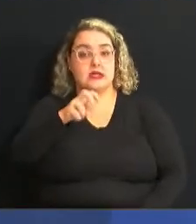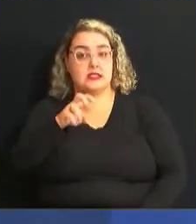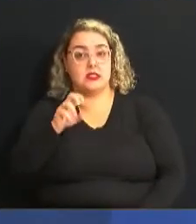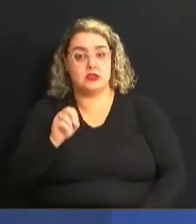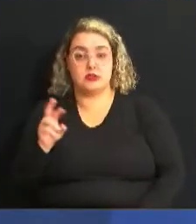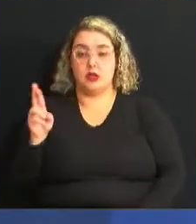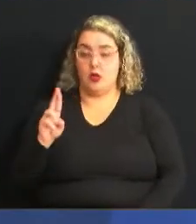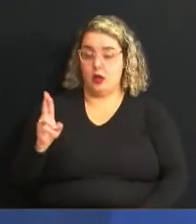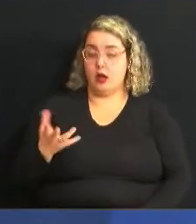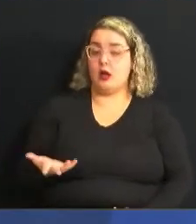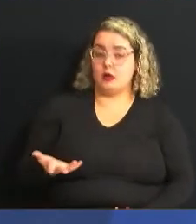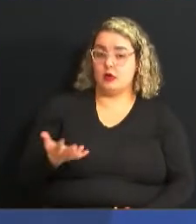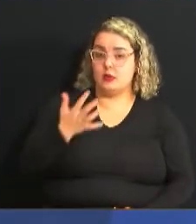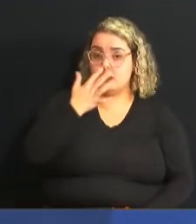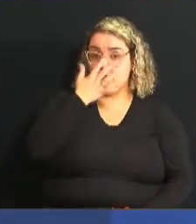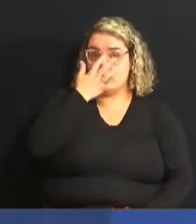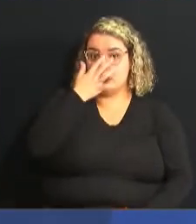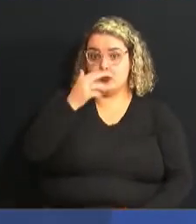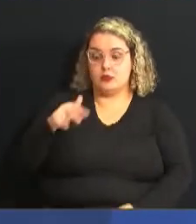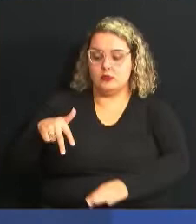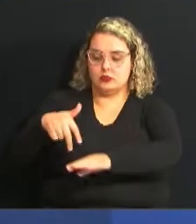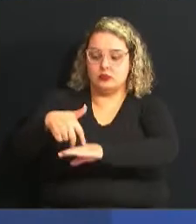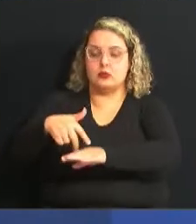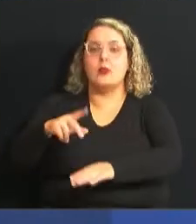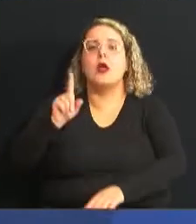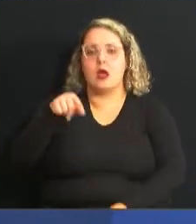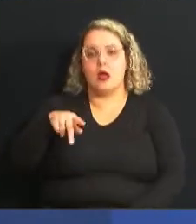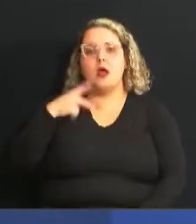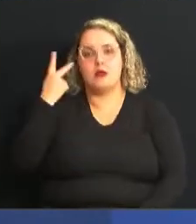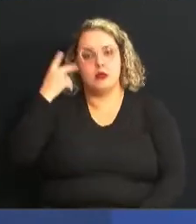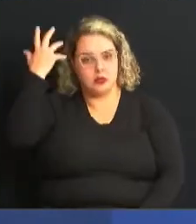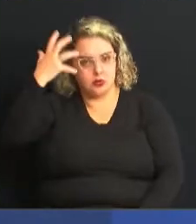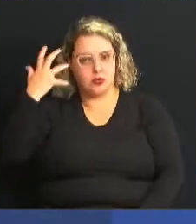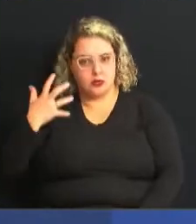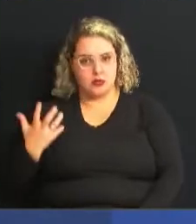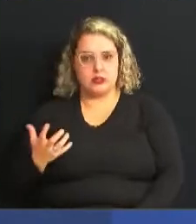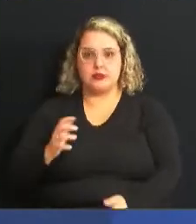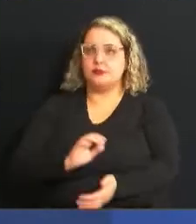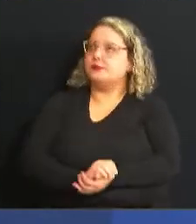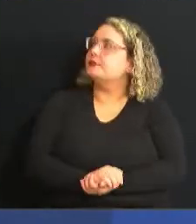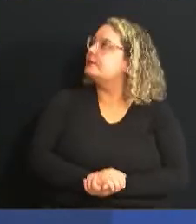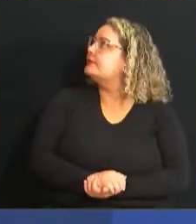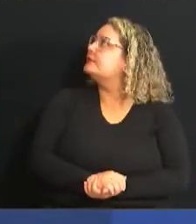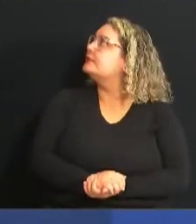4.750. Um dos parlamentares foi a vereadora Guida Calisto.